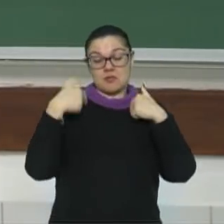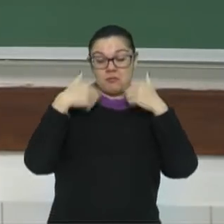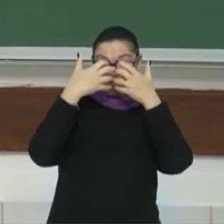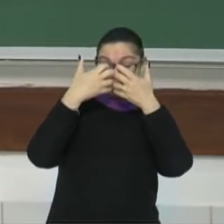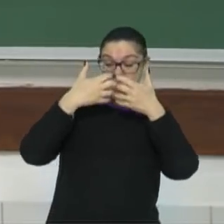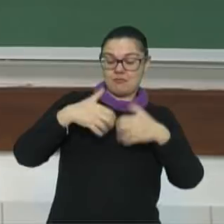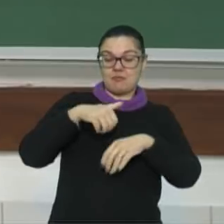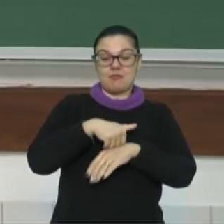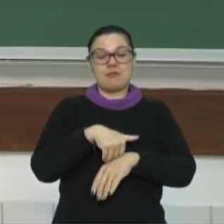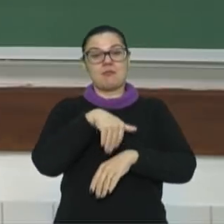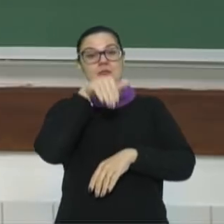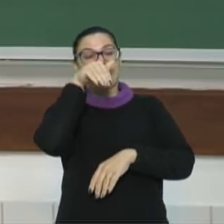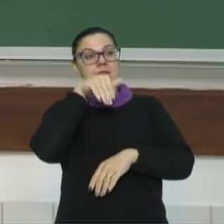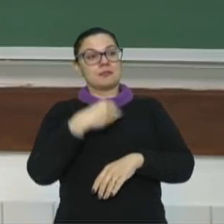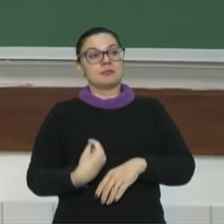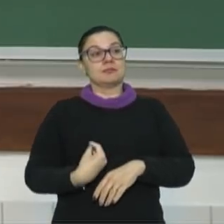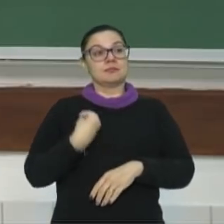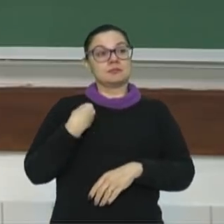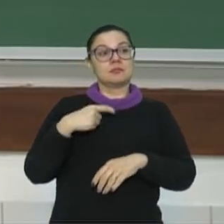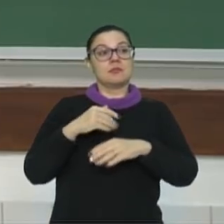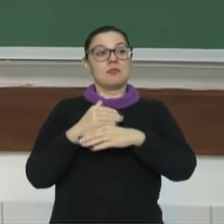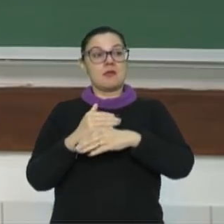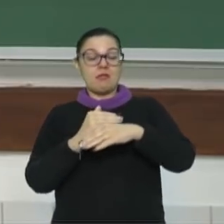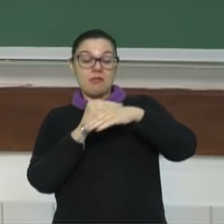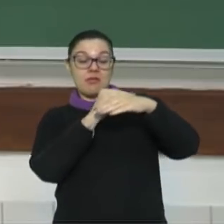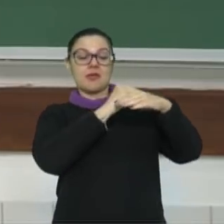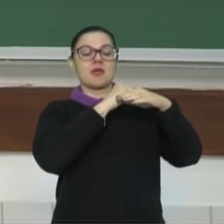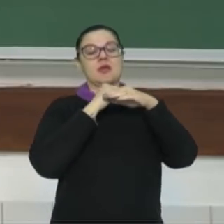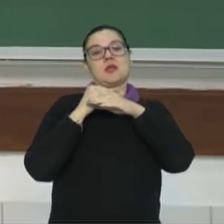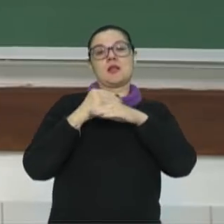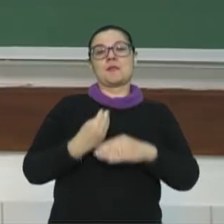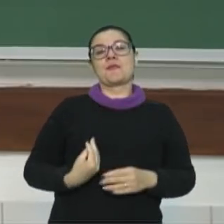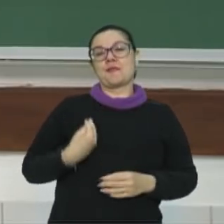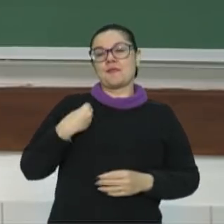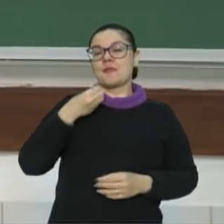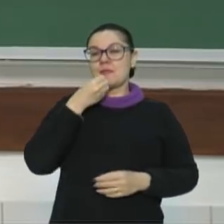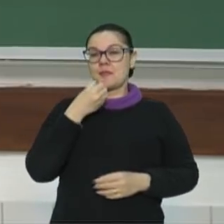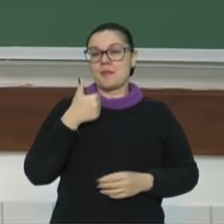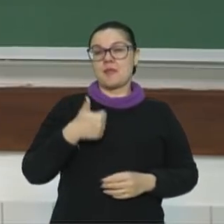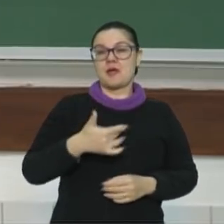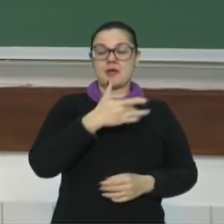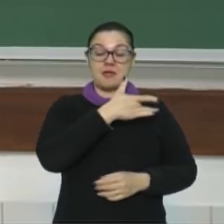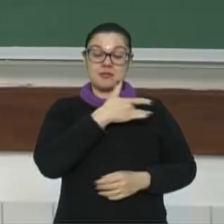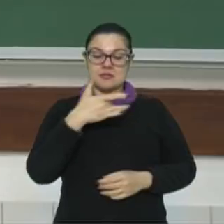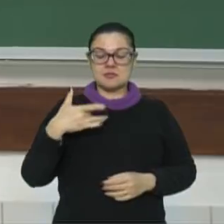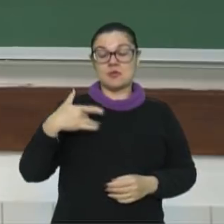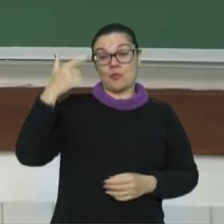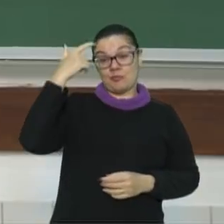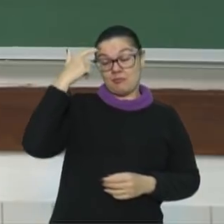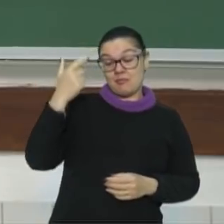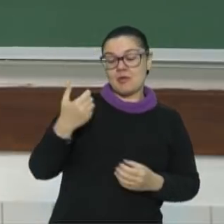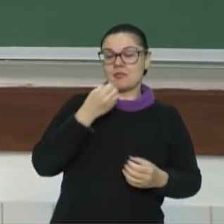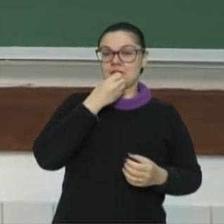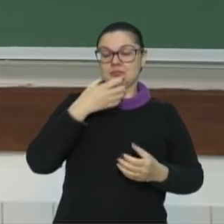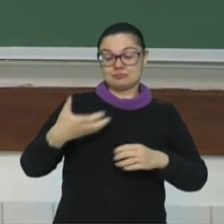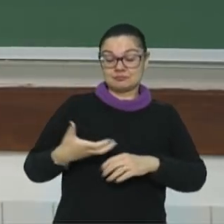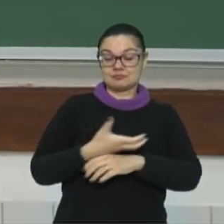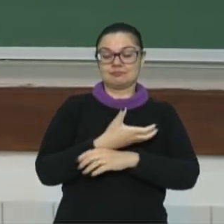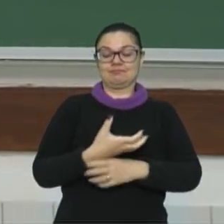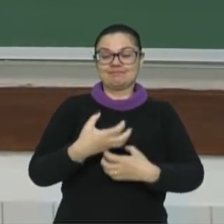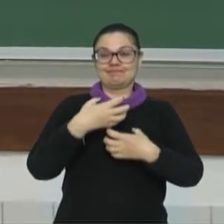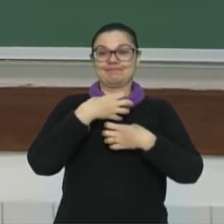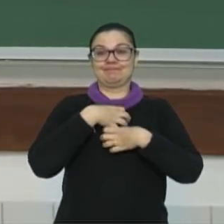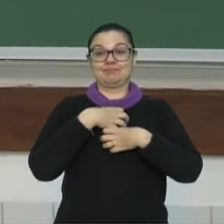pouco mais a vida no sentido de um equilíbrio, de uma vida, de viver bem, né? De saúde mental e emocional. Ok?